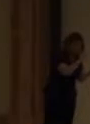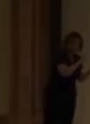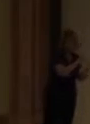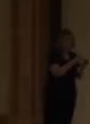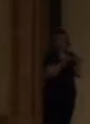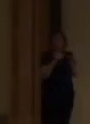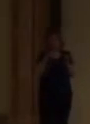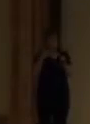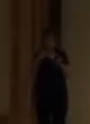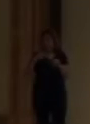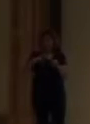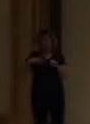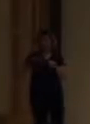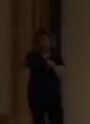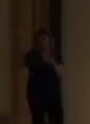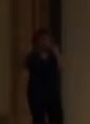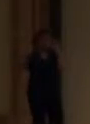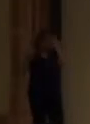aconteceu. Podemos?